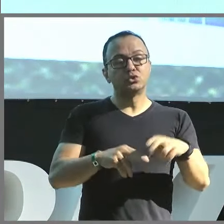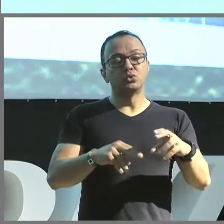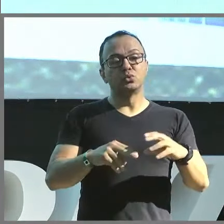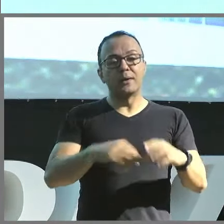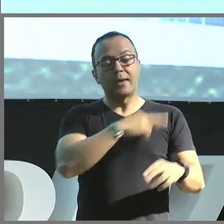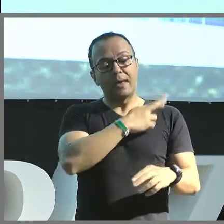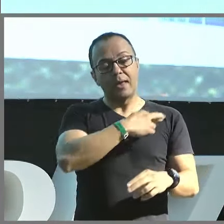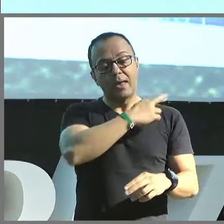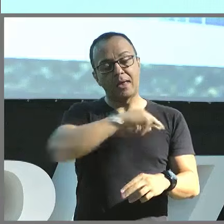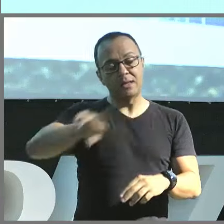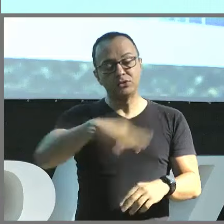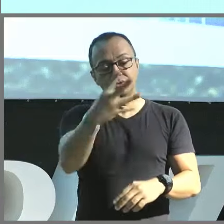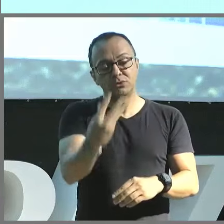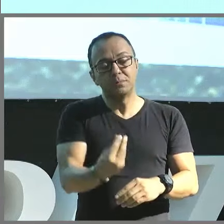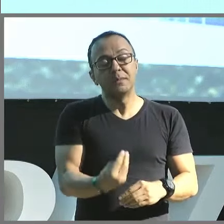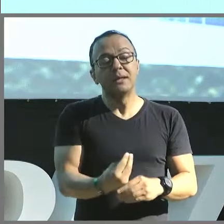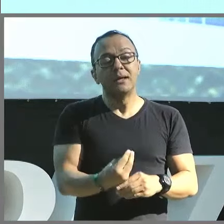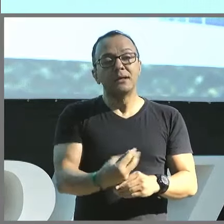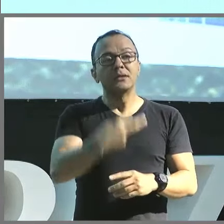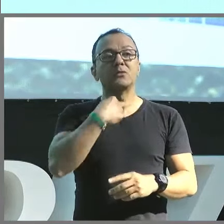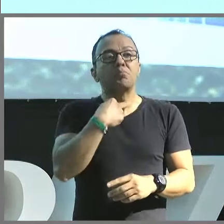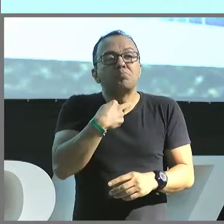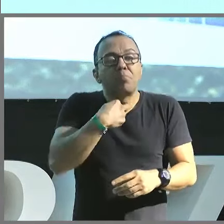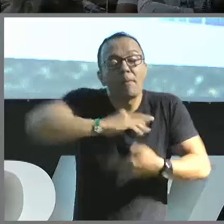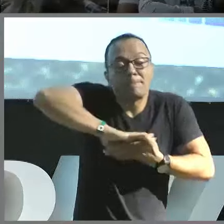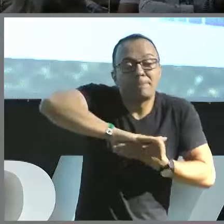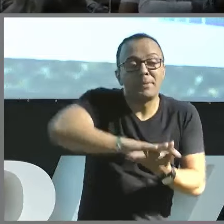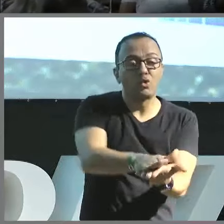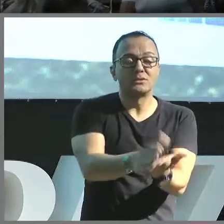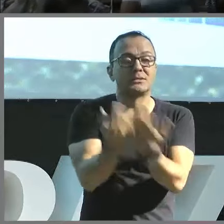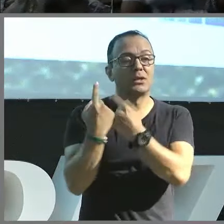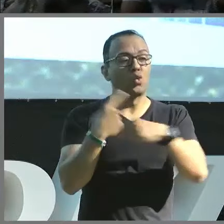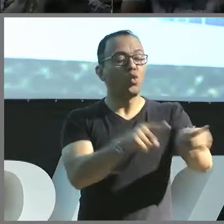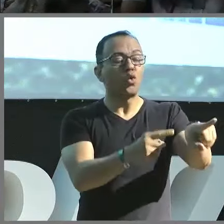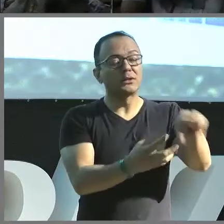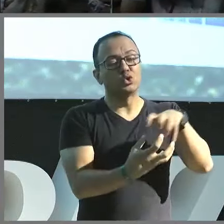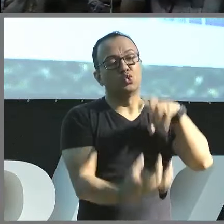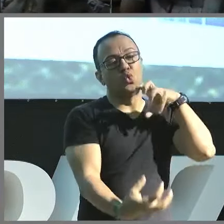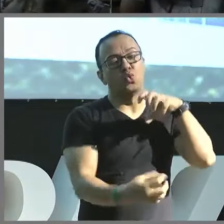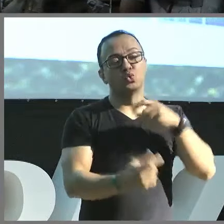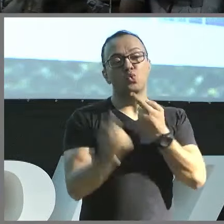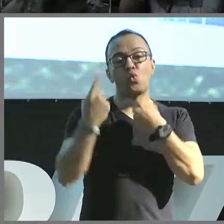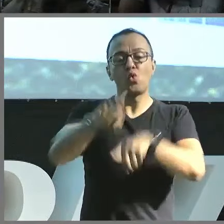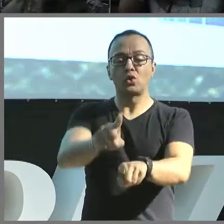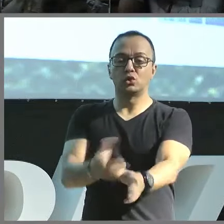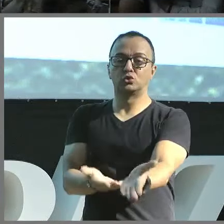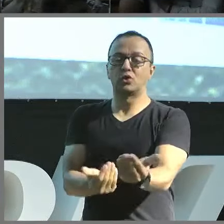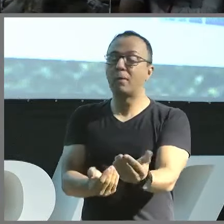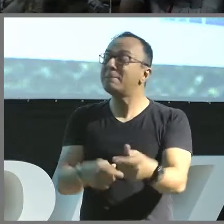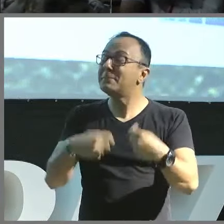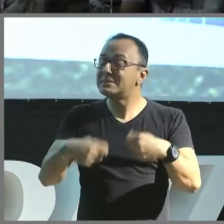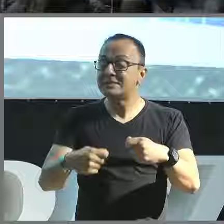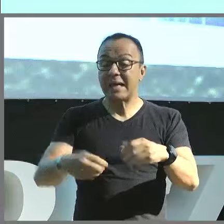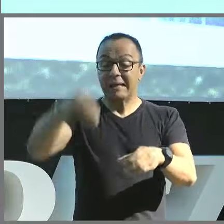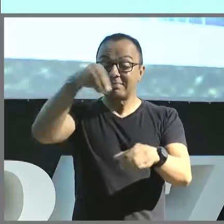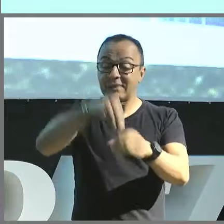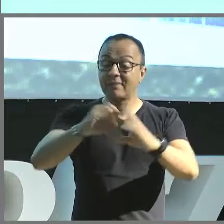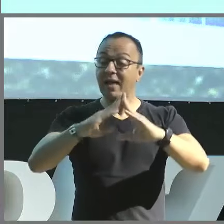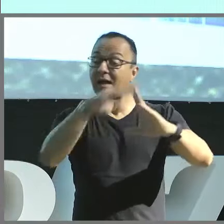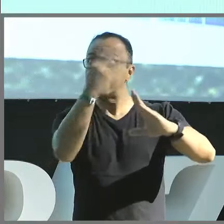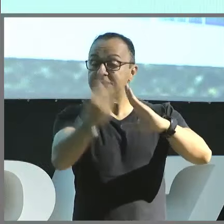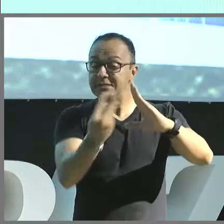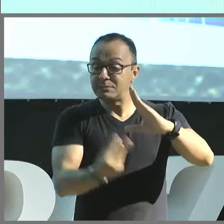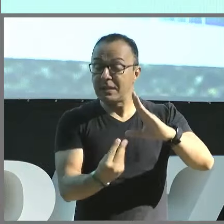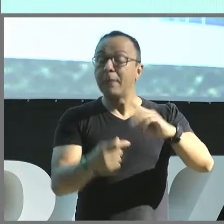criança, com o idoso. Nós precisamos incluir o jovem dentro da casa espírita. O jovem tem sido cerceado